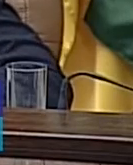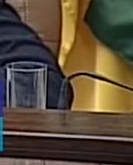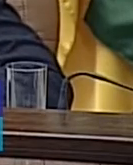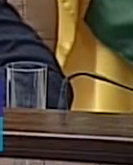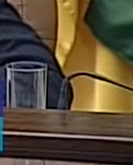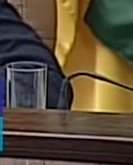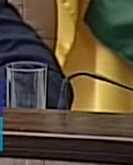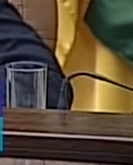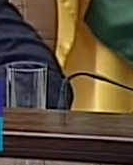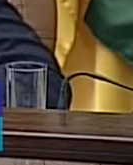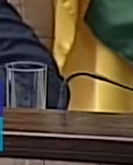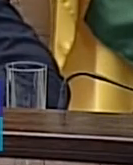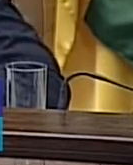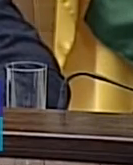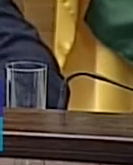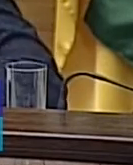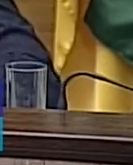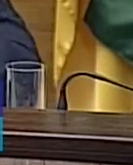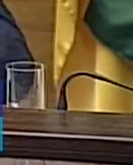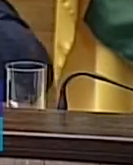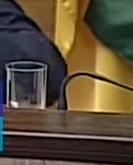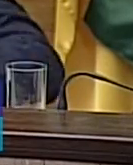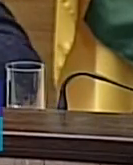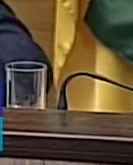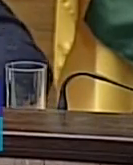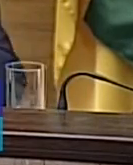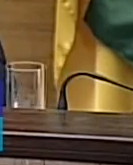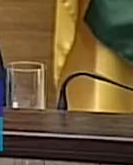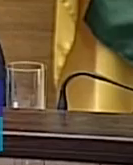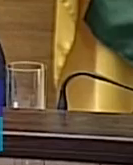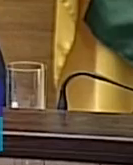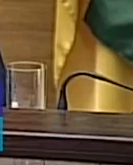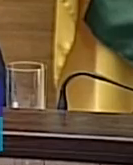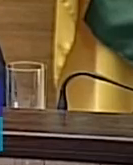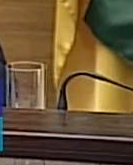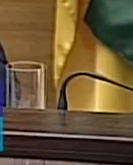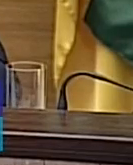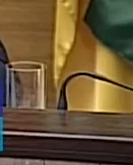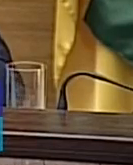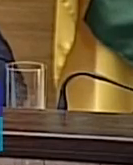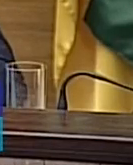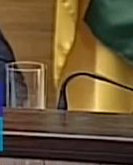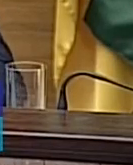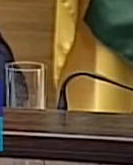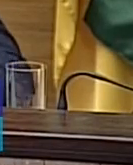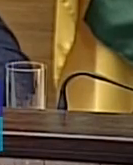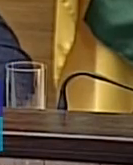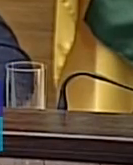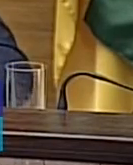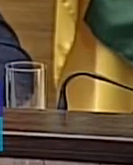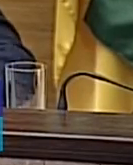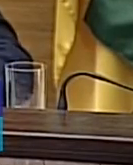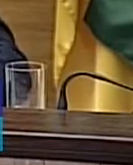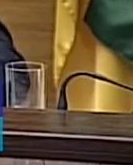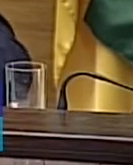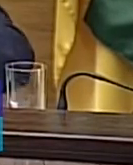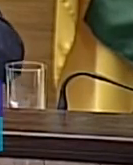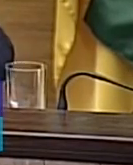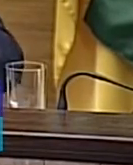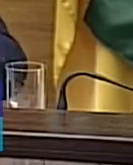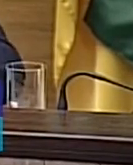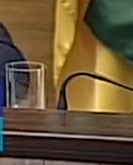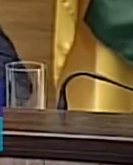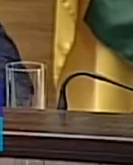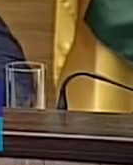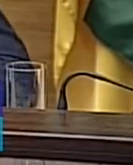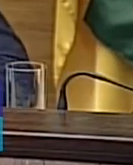muito importante estar aqui com vocês ter esse diálogo eu tenho